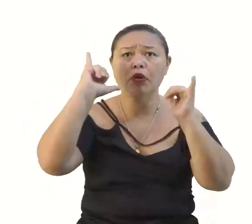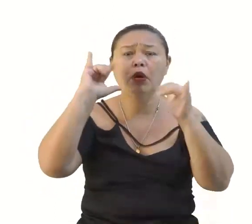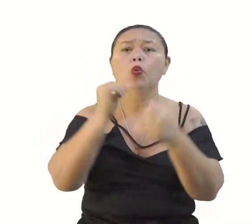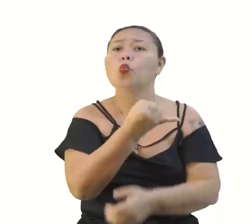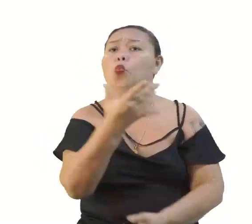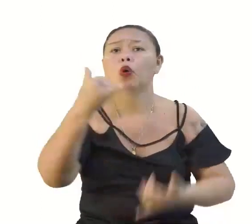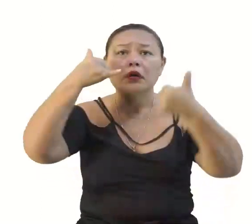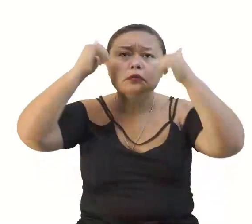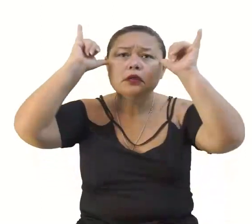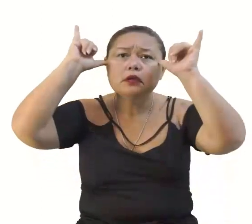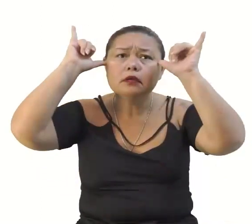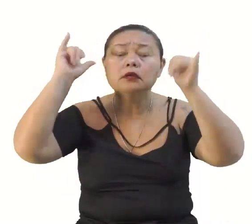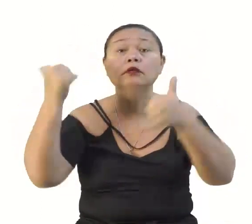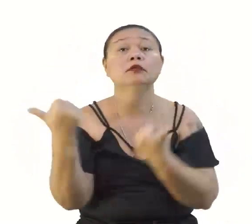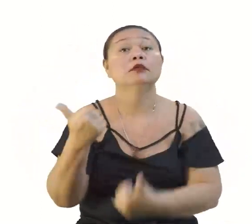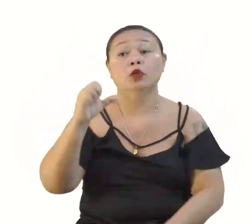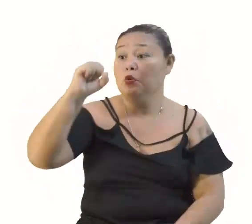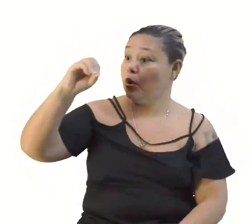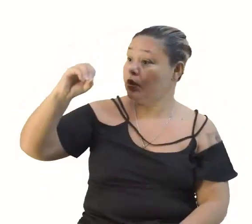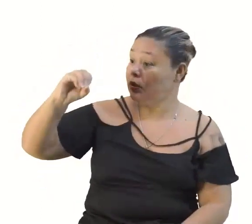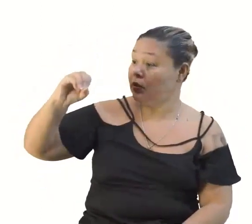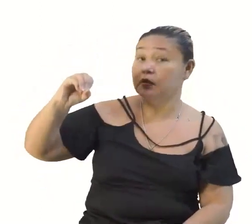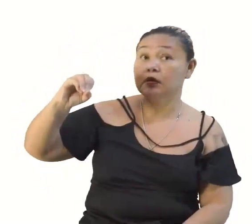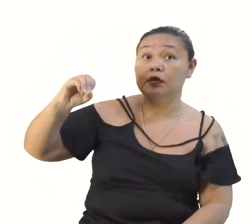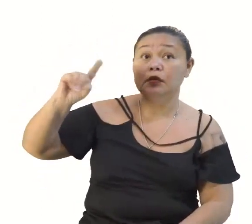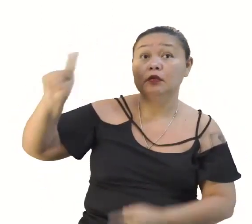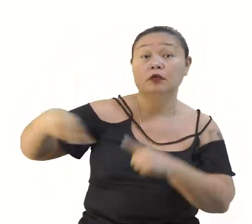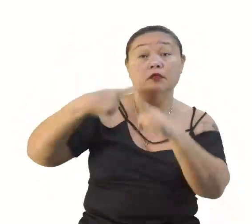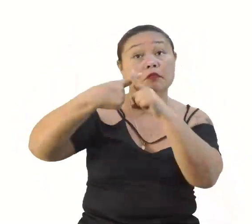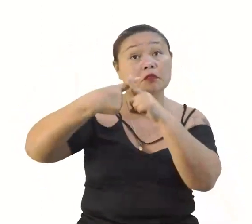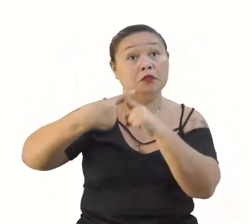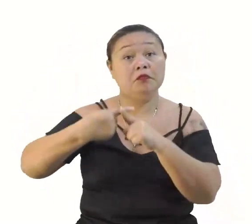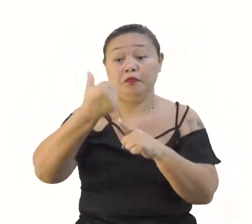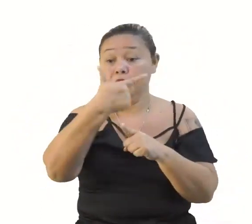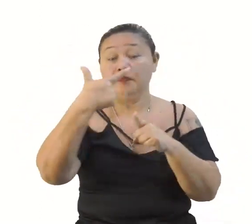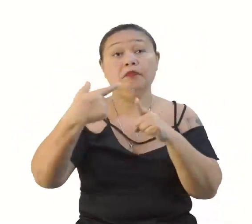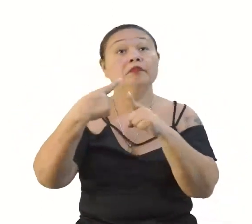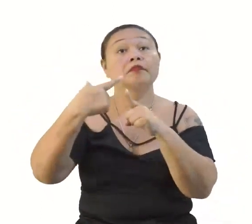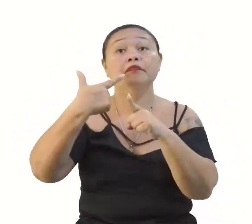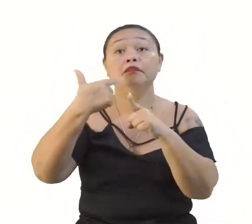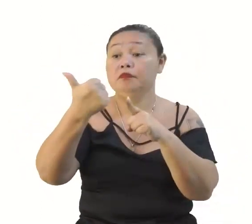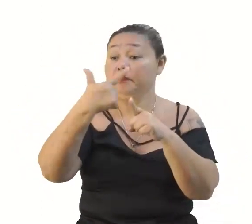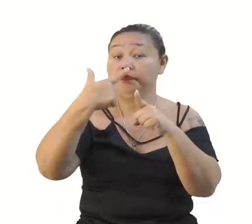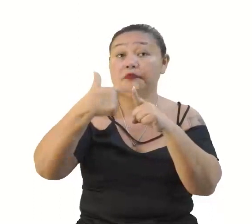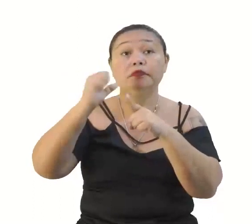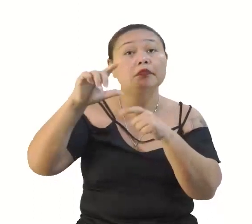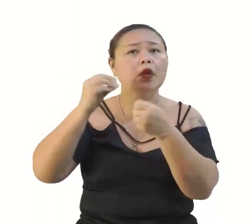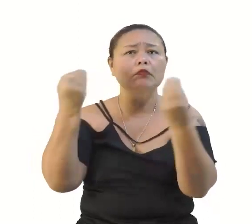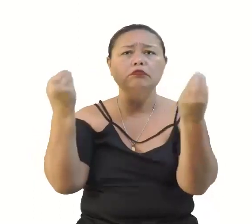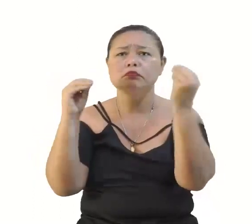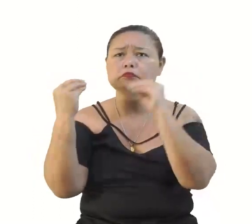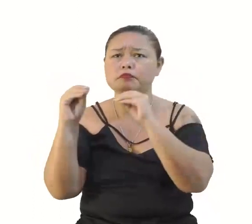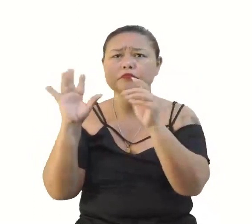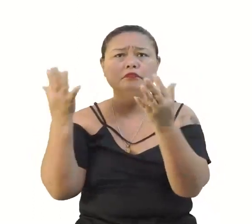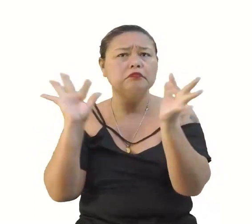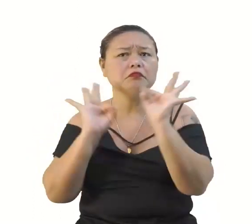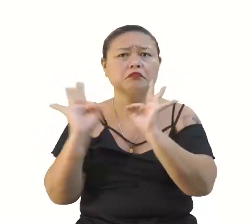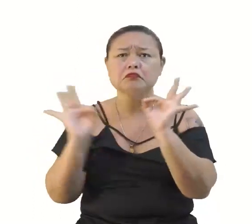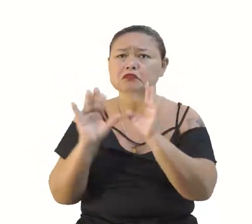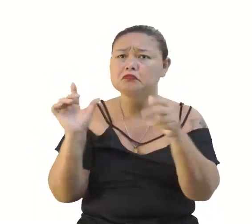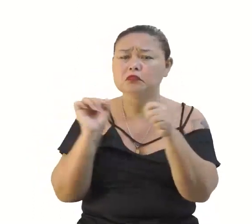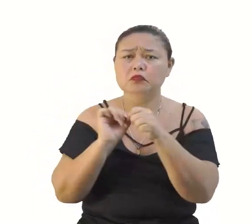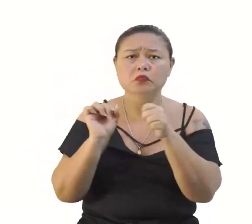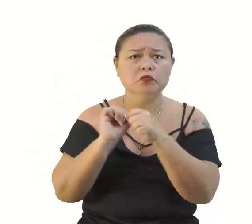tem? 80? 80. Então é só multiplicar 12 vezes 80. 12. Sem a gente montar a lei de formação, sem fazer